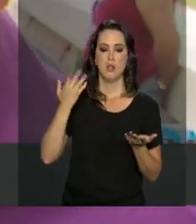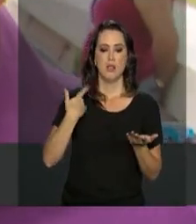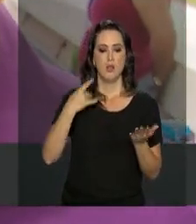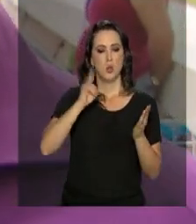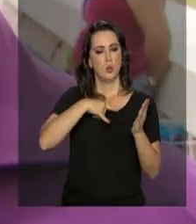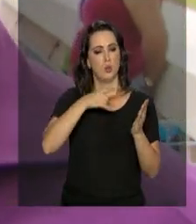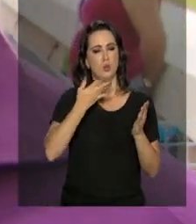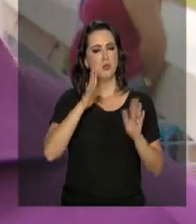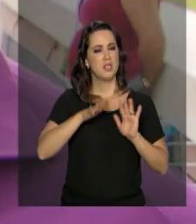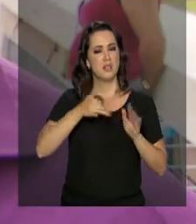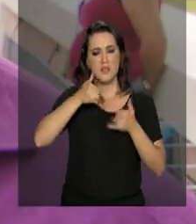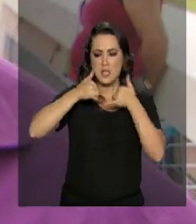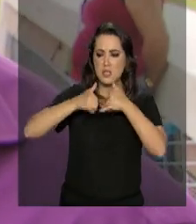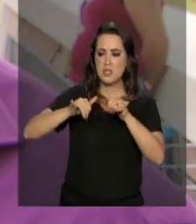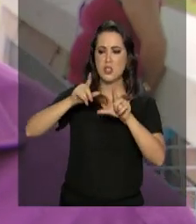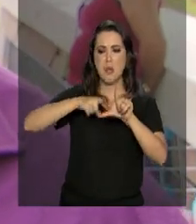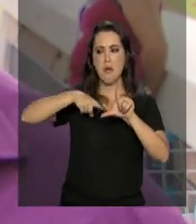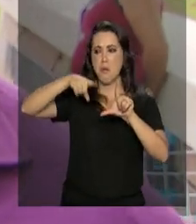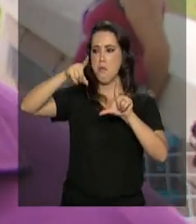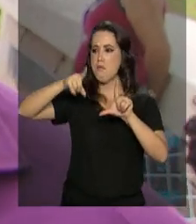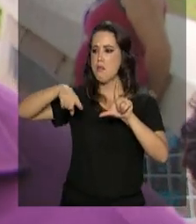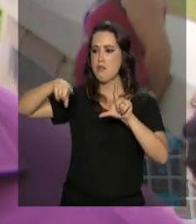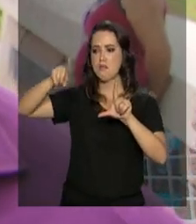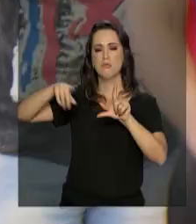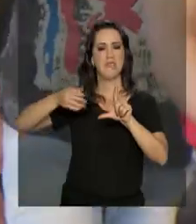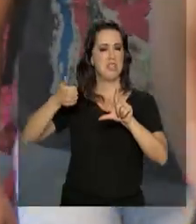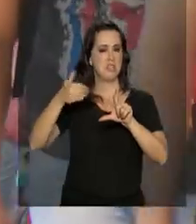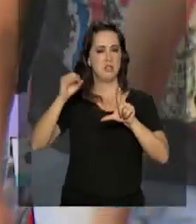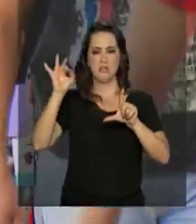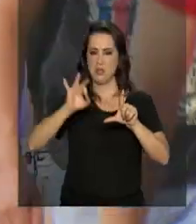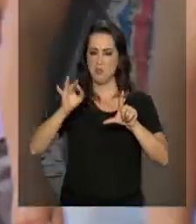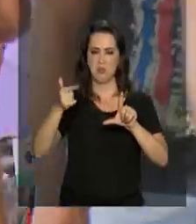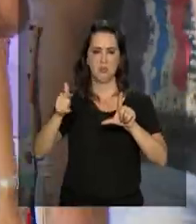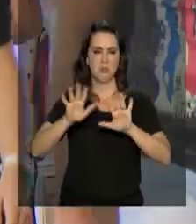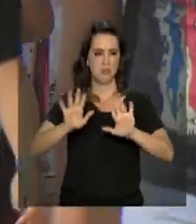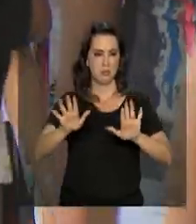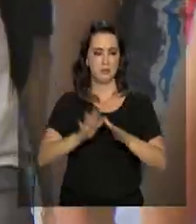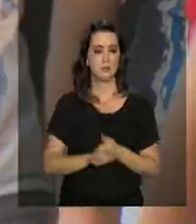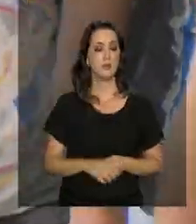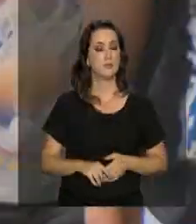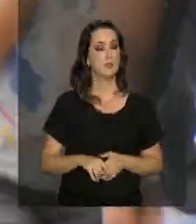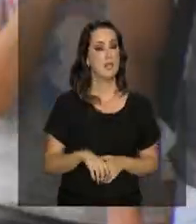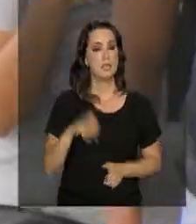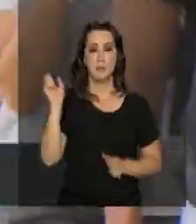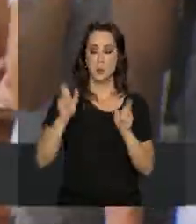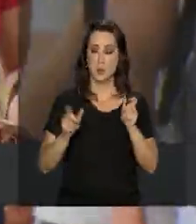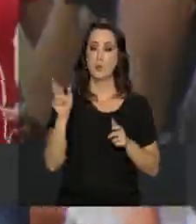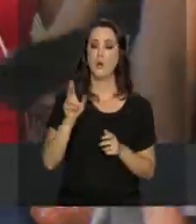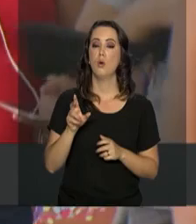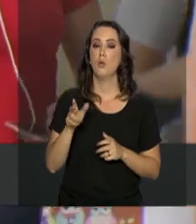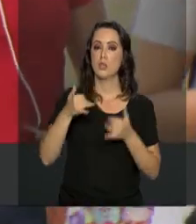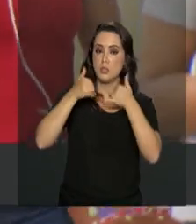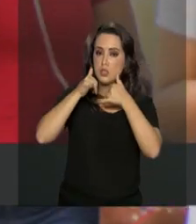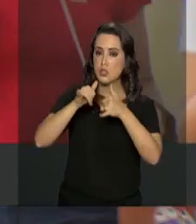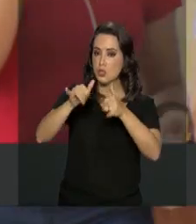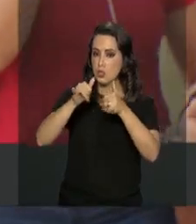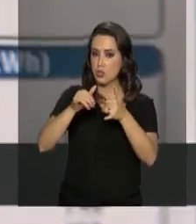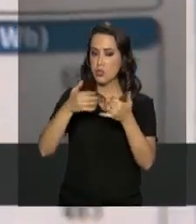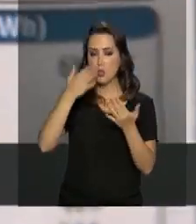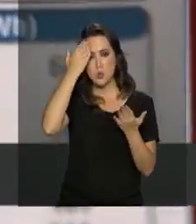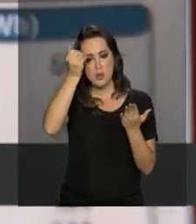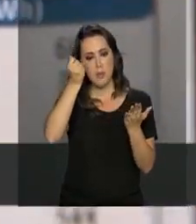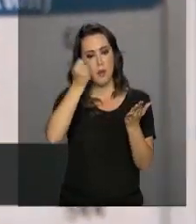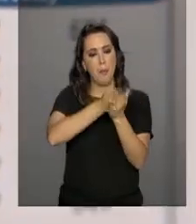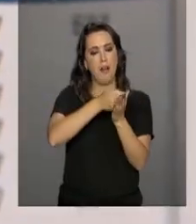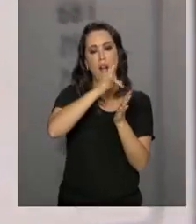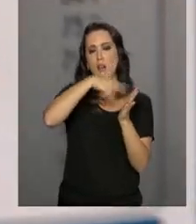correto entendeu então assim está deixando a desejar a grande maioria dos consumidores de energia elétrica não sabe o que está pagando